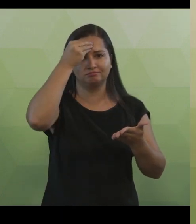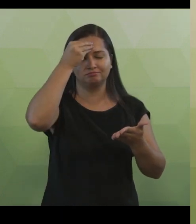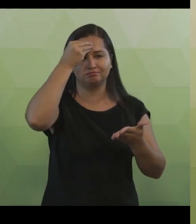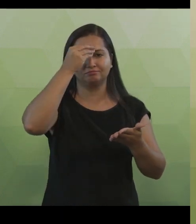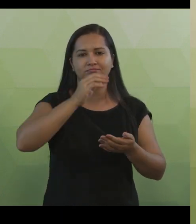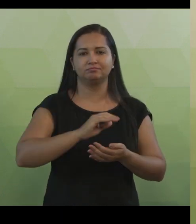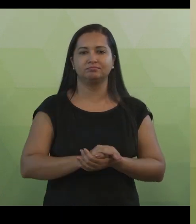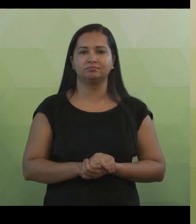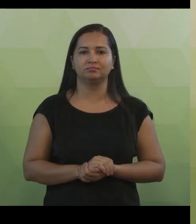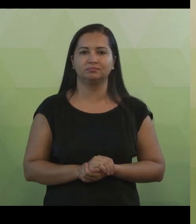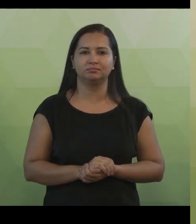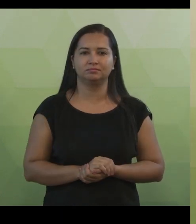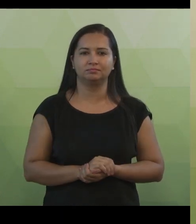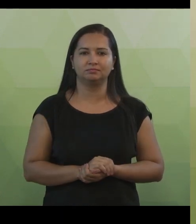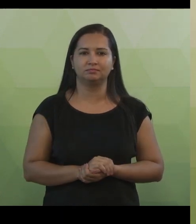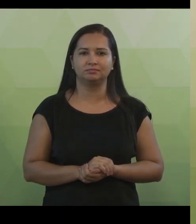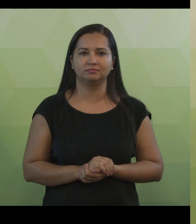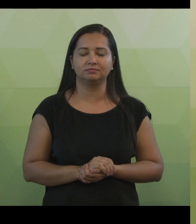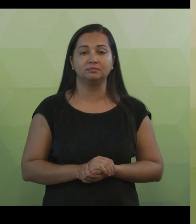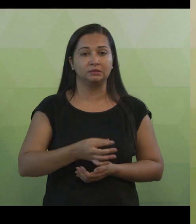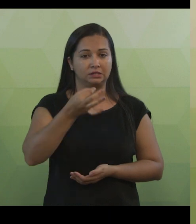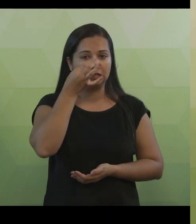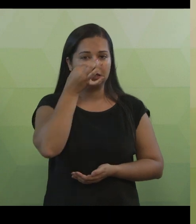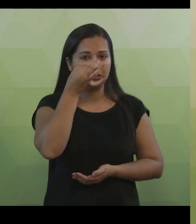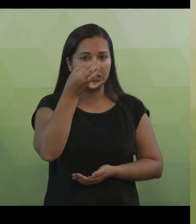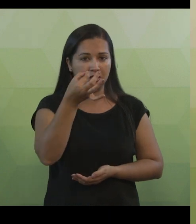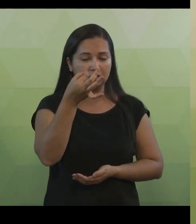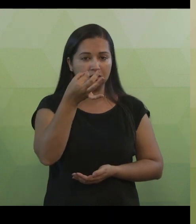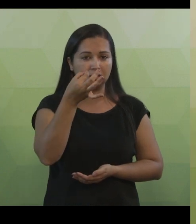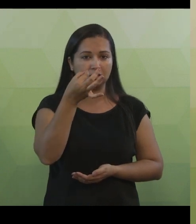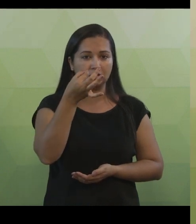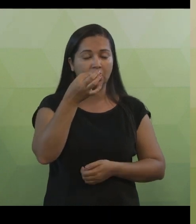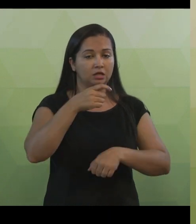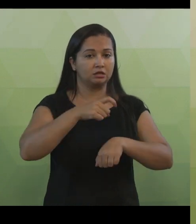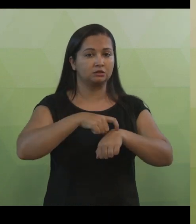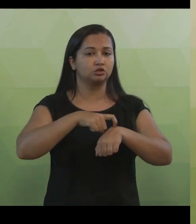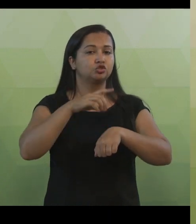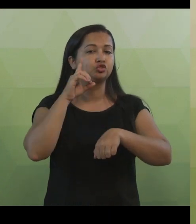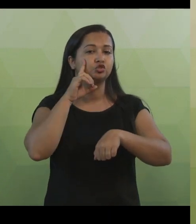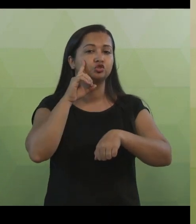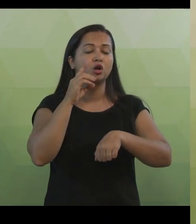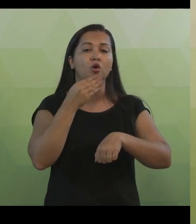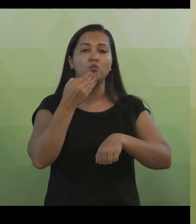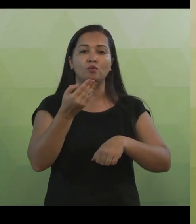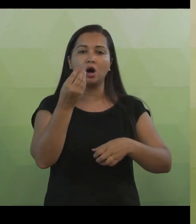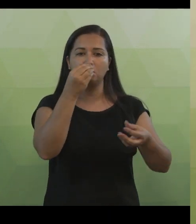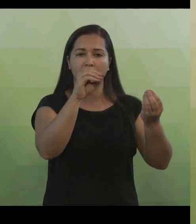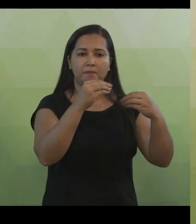conteúdo trabalhado. Tenham atenção aos prazos das atividades,